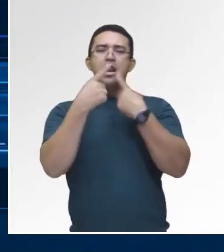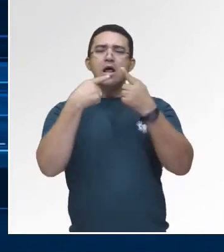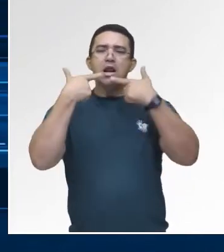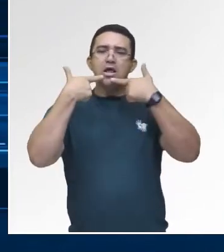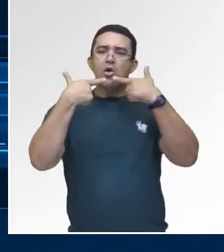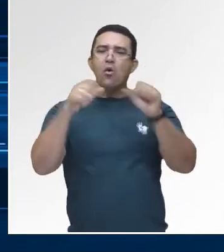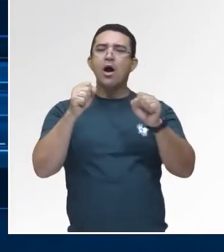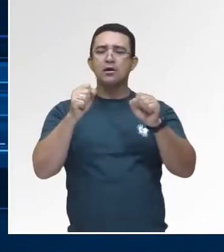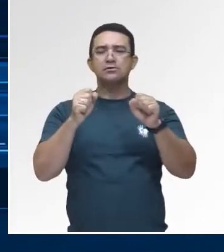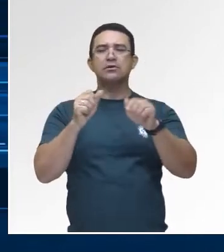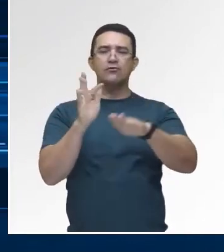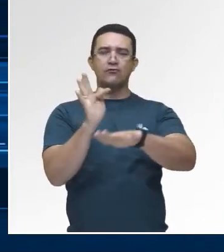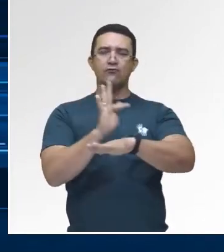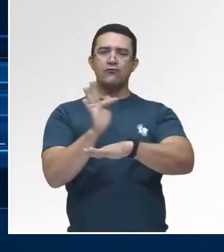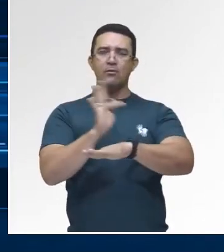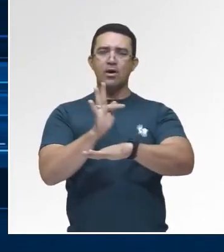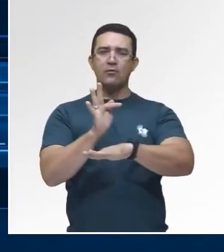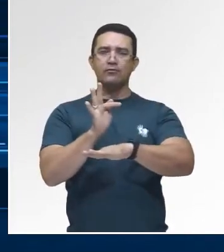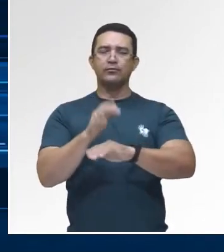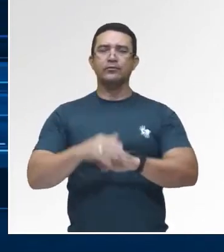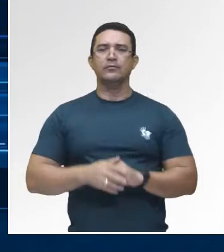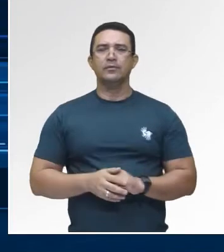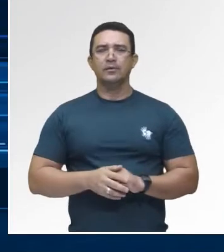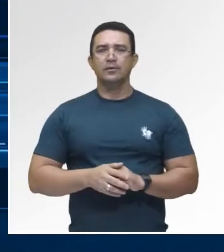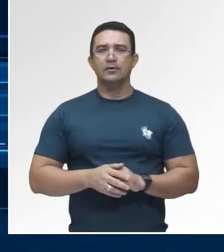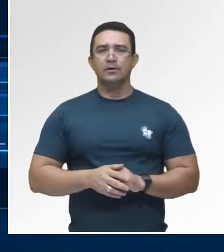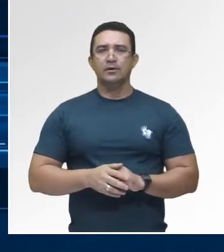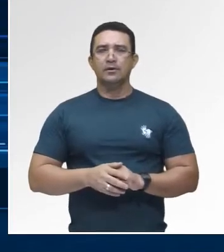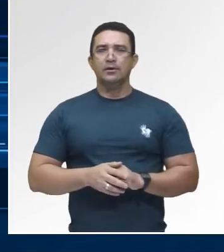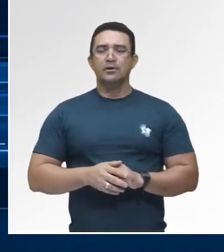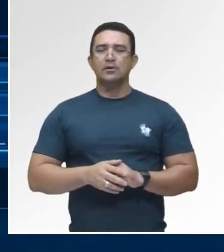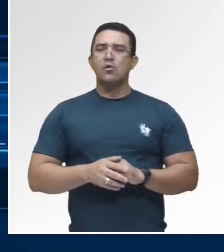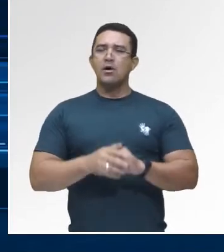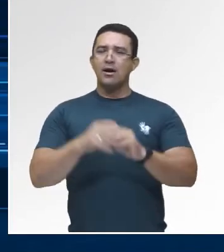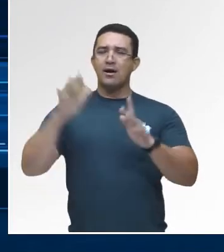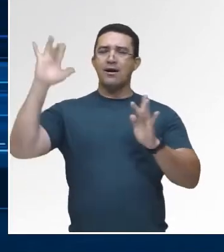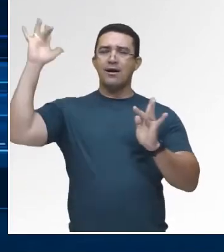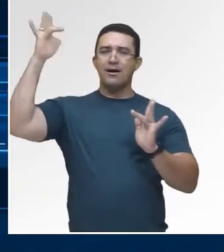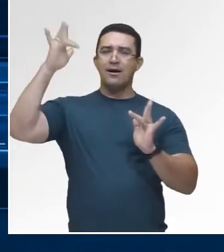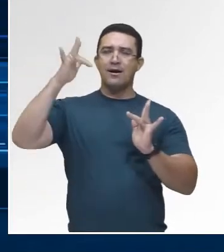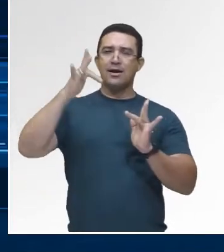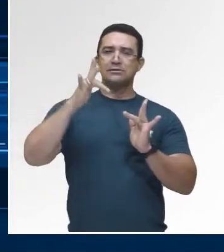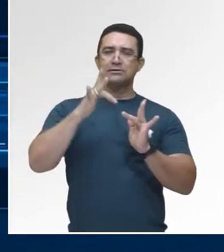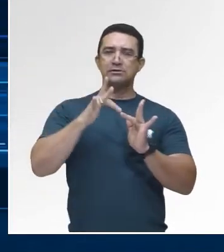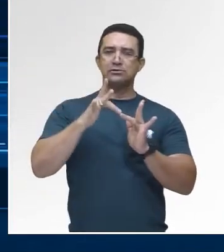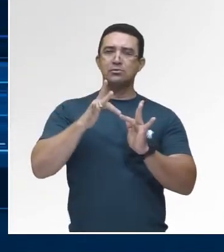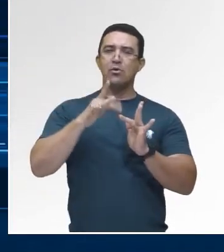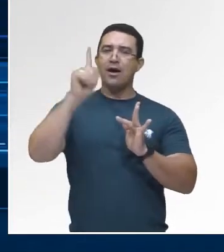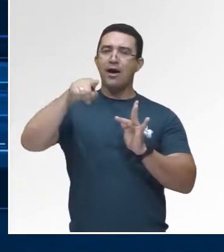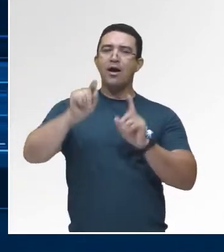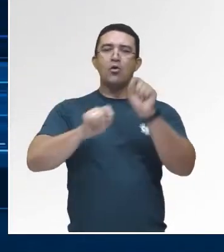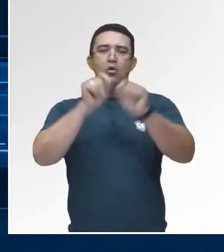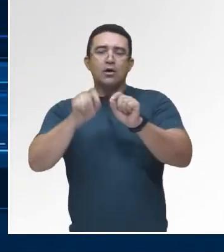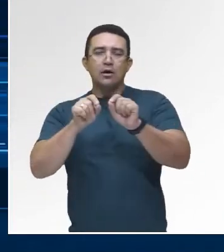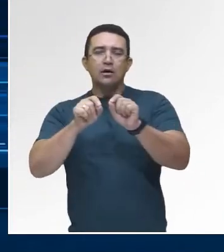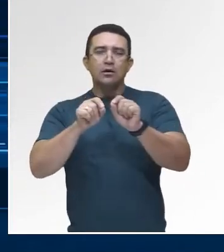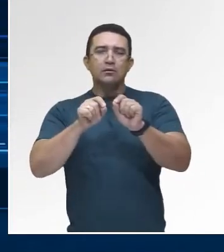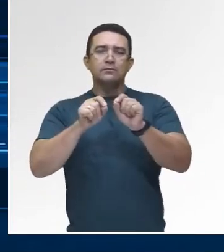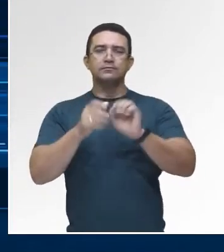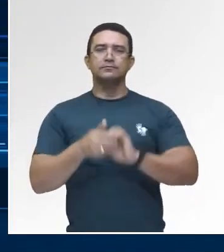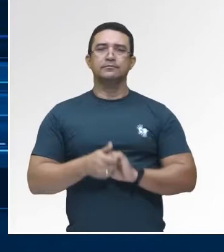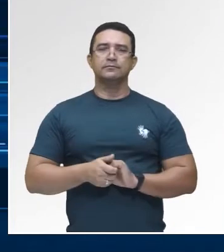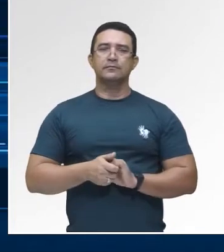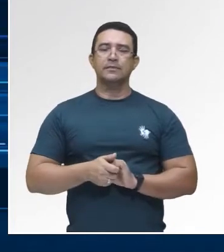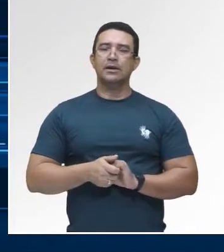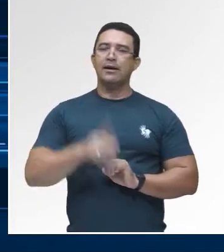formal, eles vão se desvincular ali do classicismo. O classicismo era pautado por quê? Pelo quê?